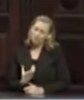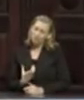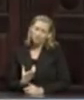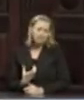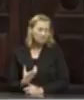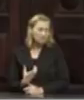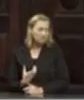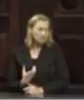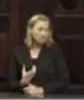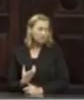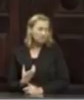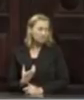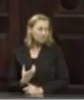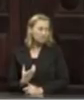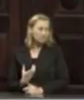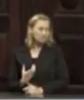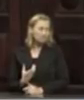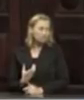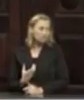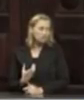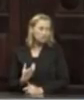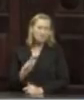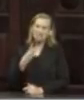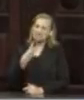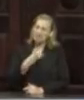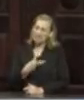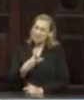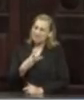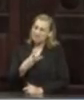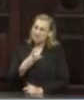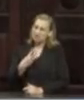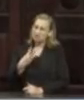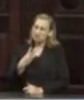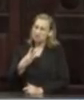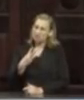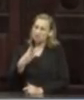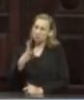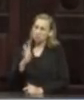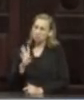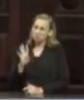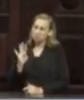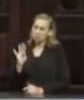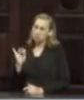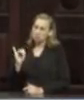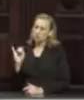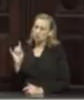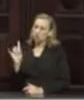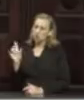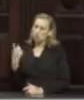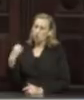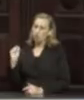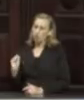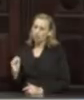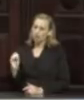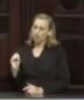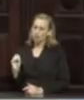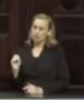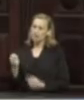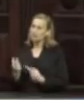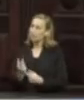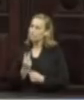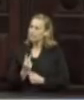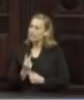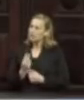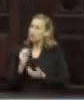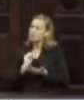para cá 3 pedidos de empréstimos, faltando, senhoras e senhores deputados,